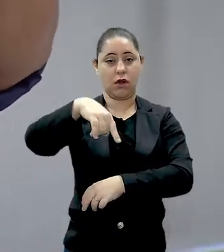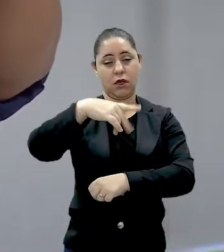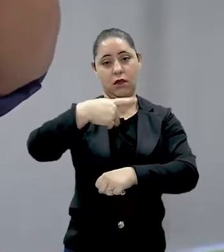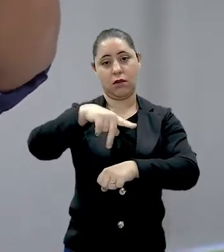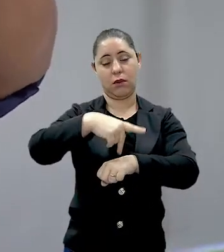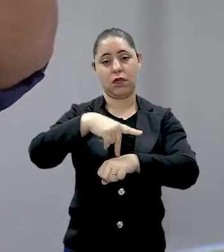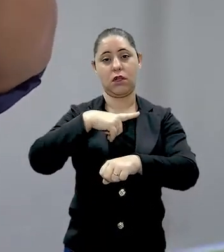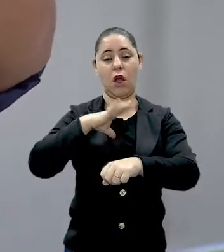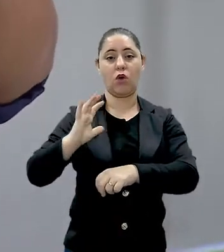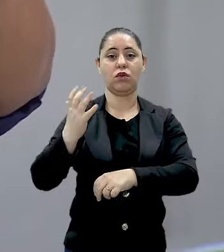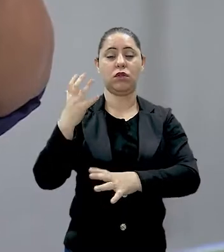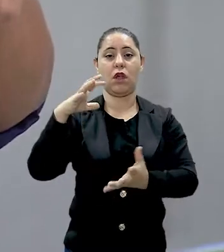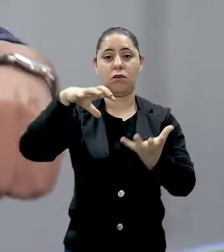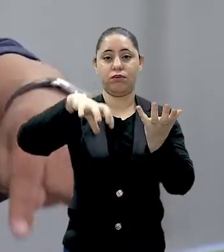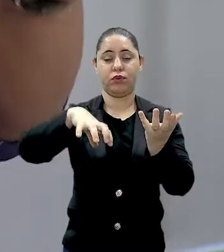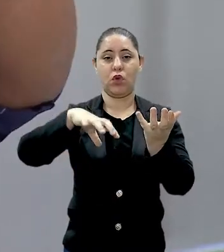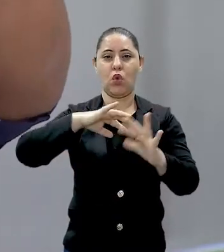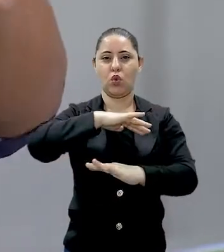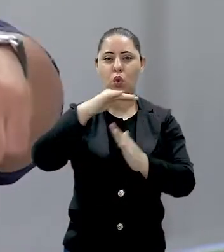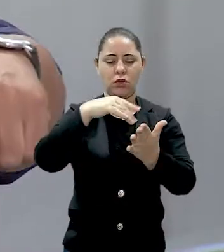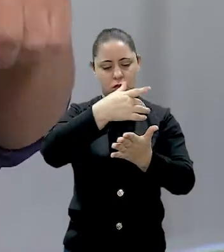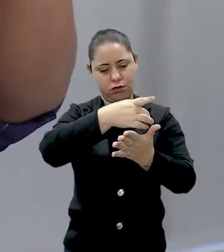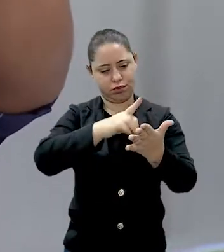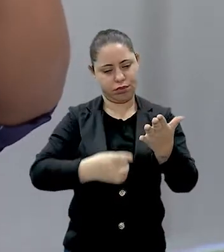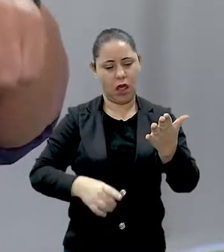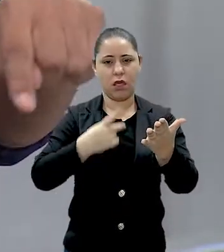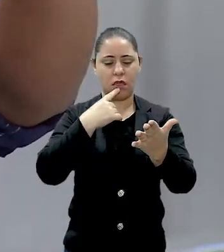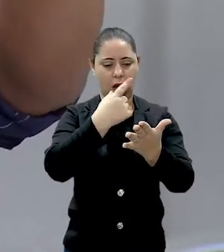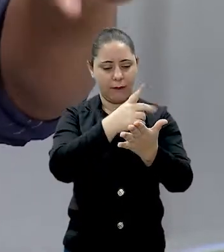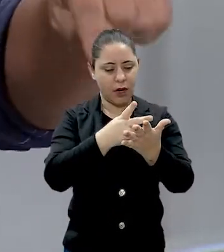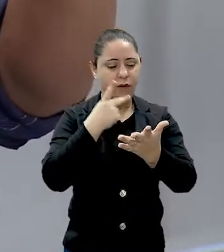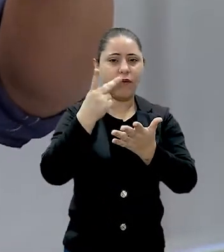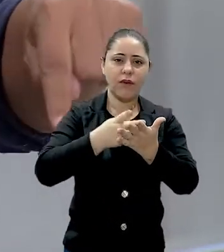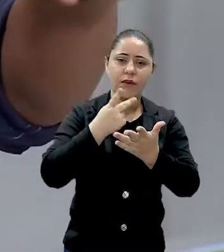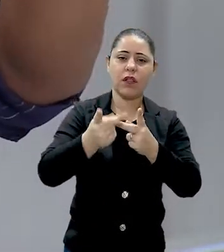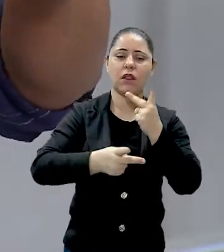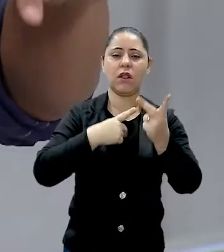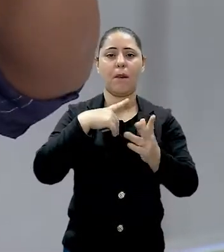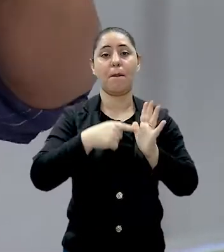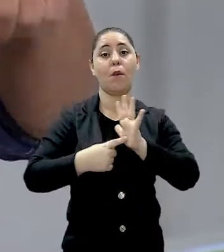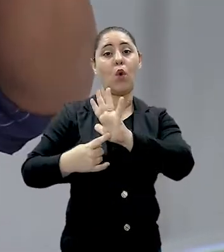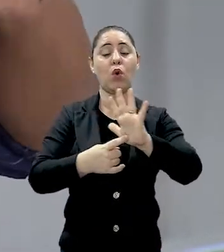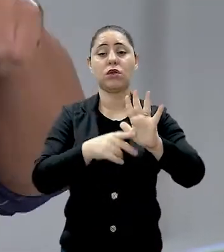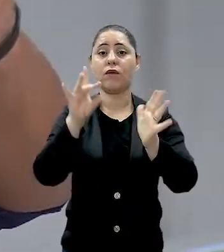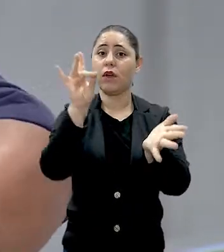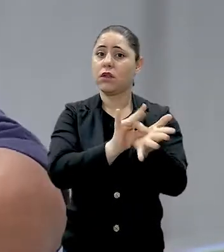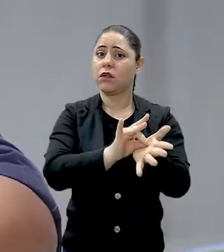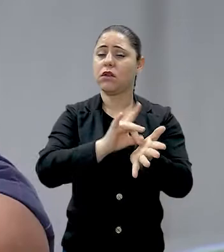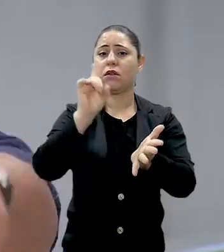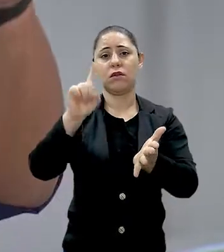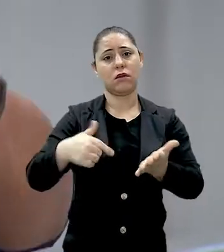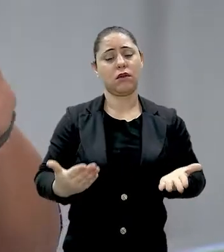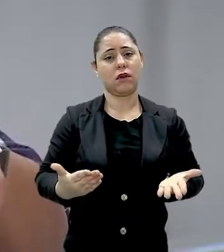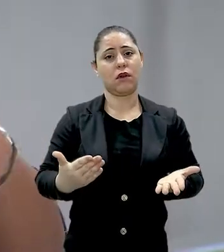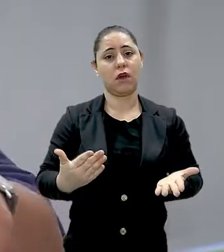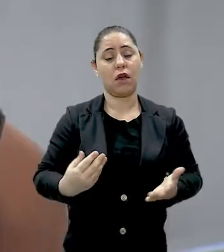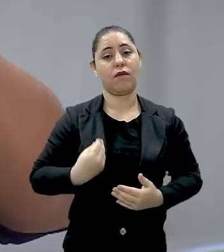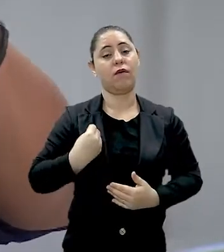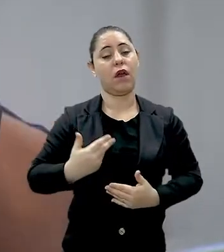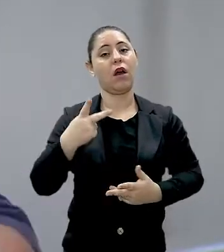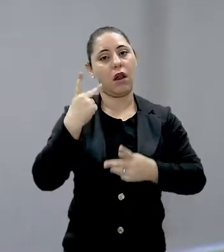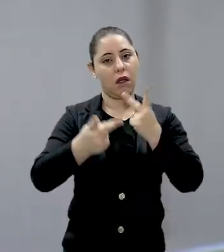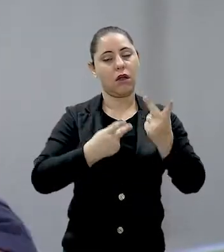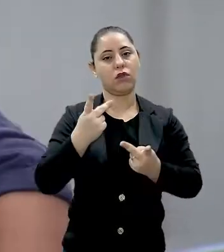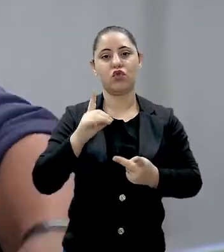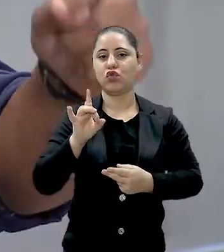agora acontecendo no Senado Federal, em todos os documentos e depoimentos que chegaram até a CPI, mostra exatamente isso que